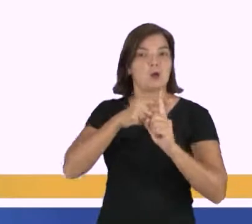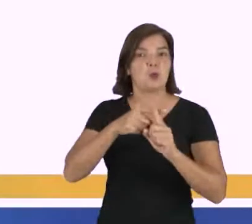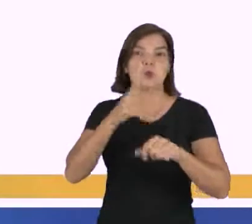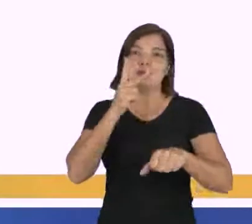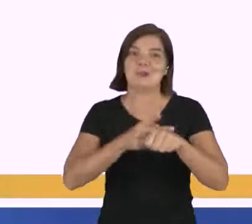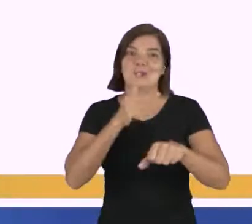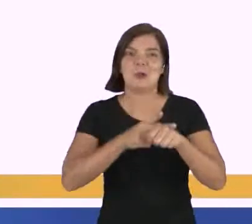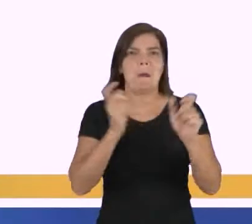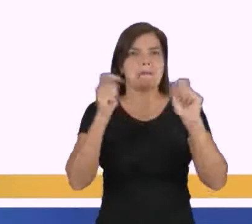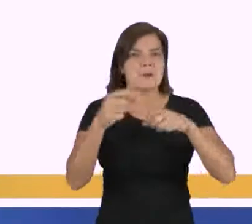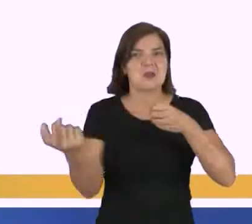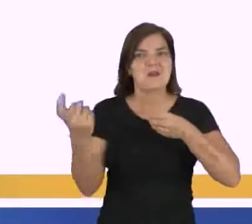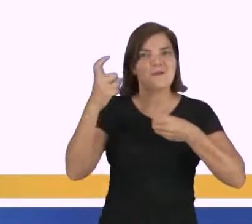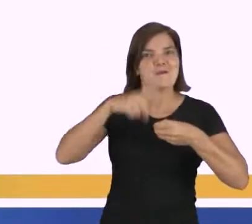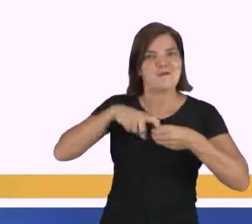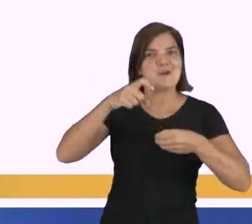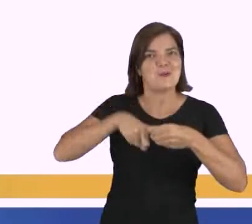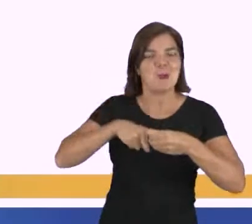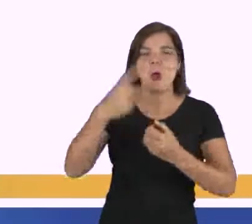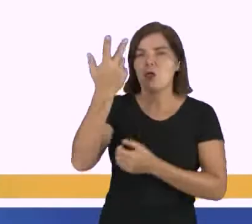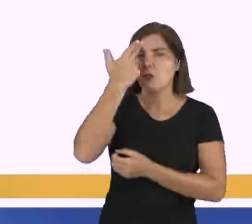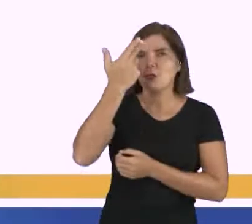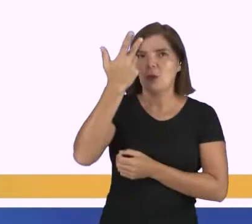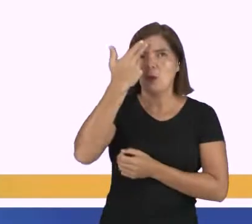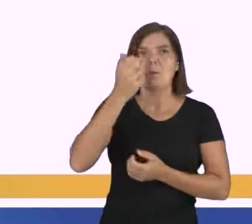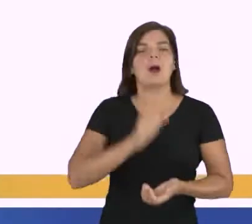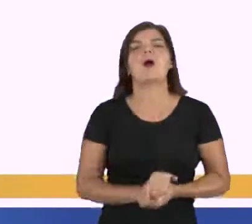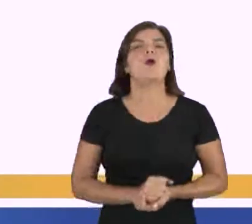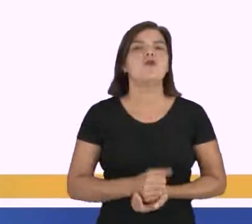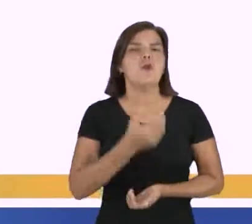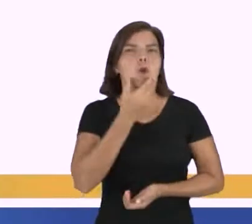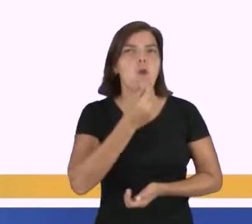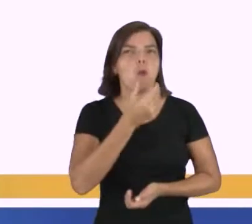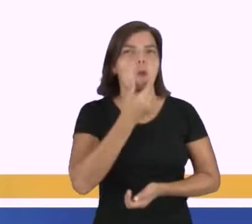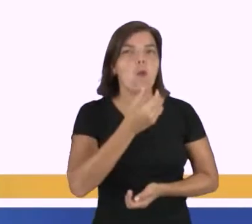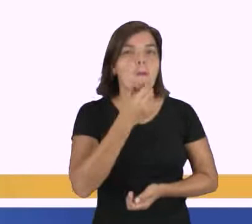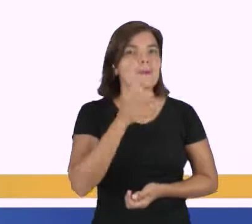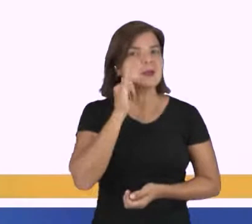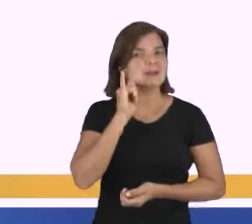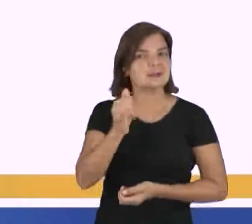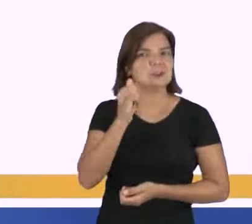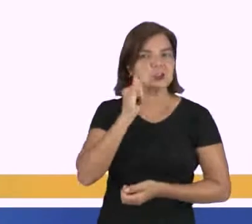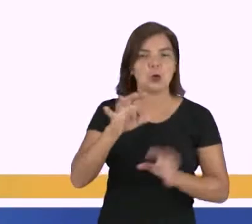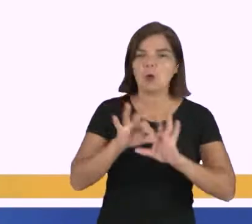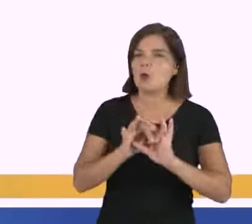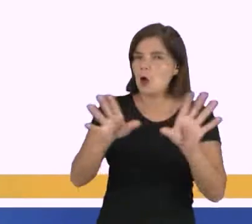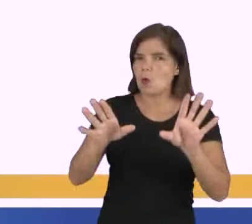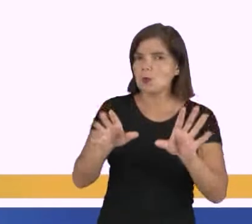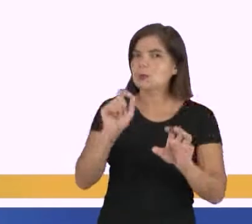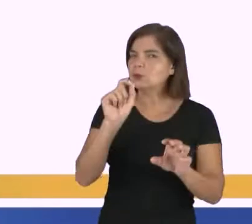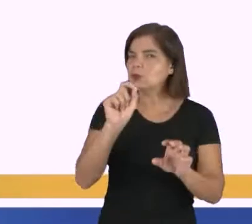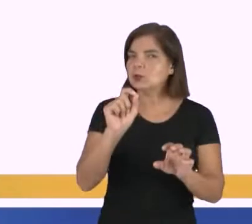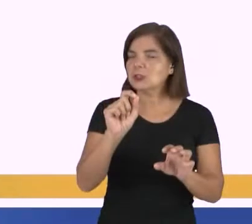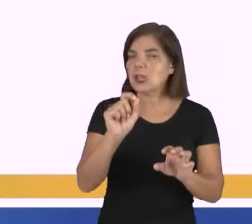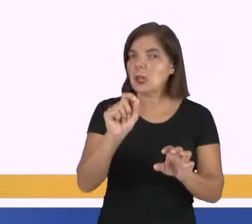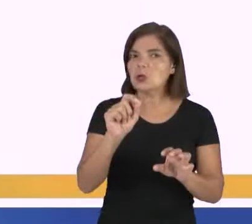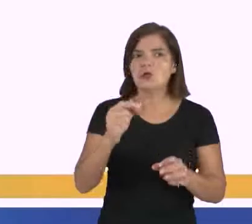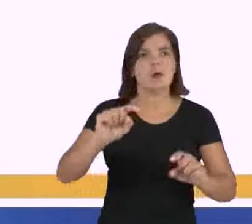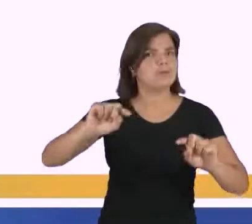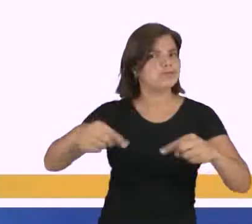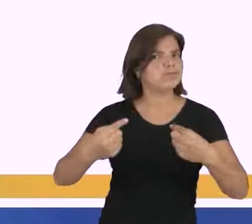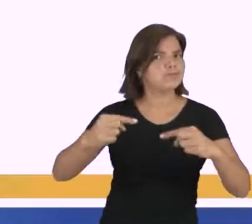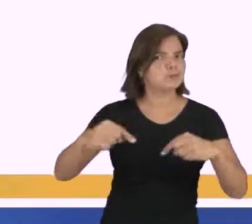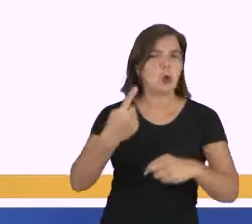impedindo que o diabo pudesse voltar à sua forma normal. O miserável disse que o libertaria sob a condição de não incomodar